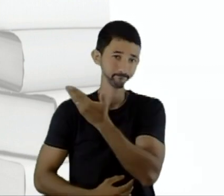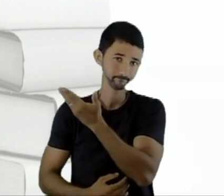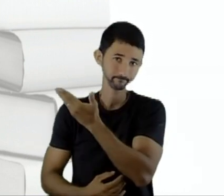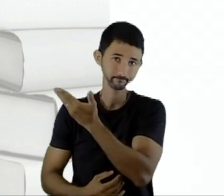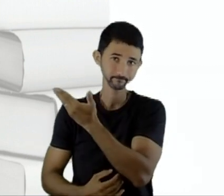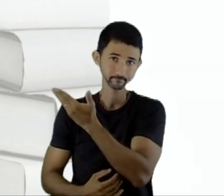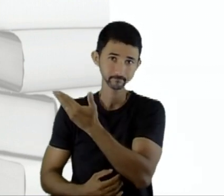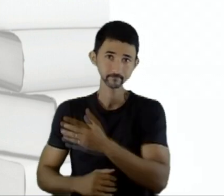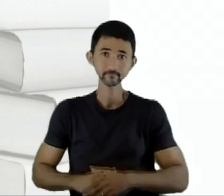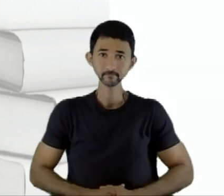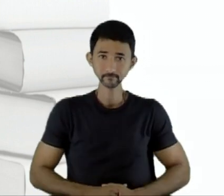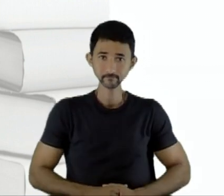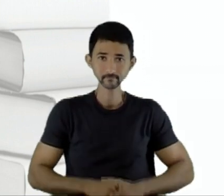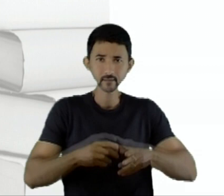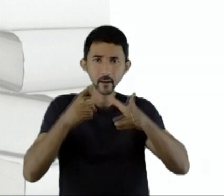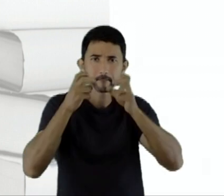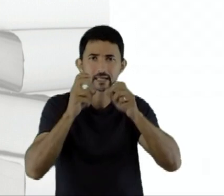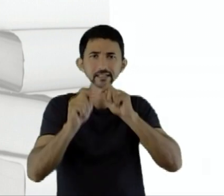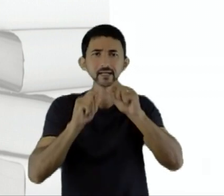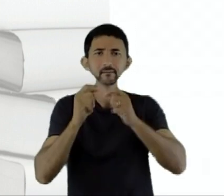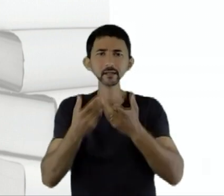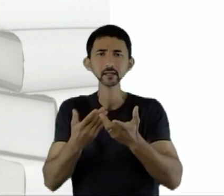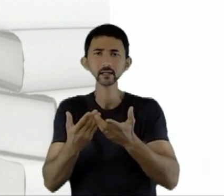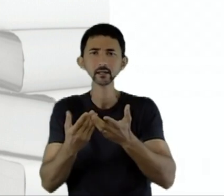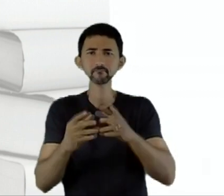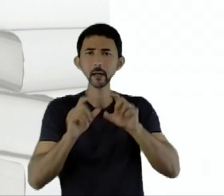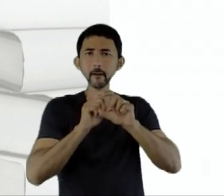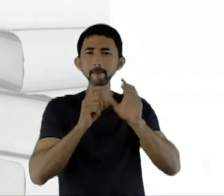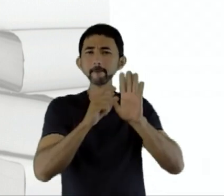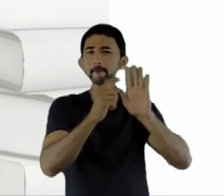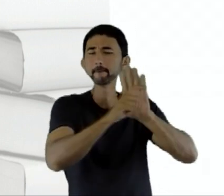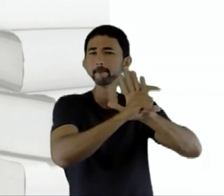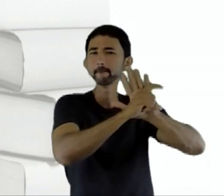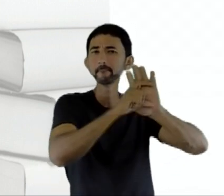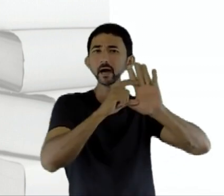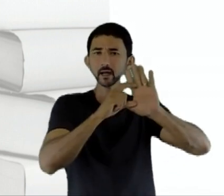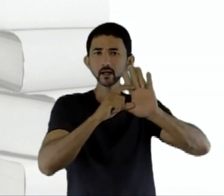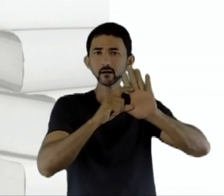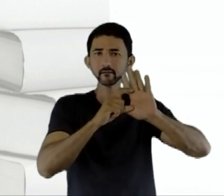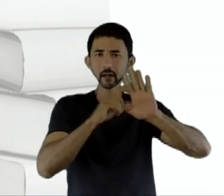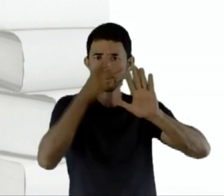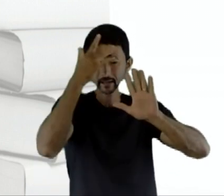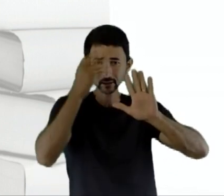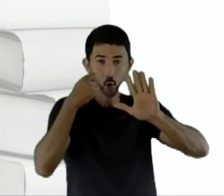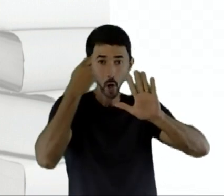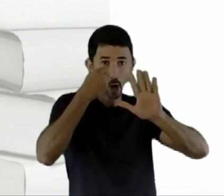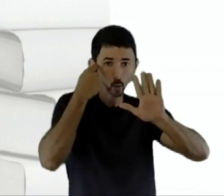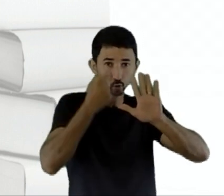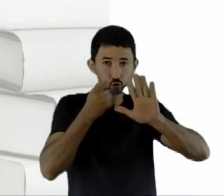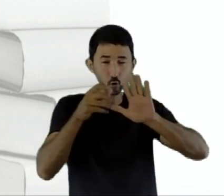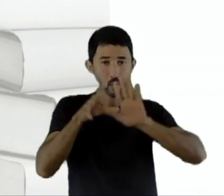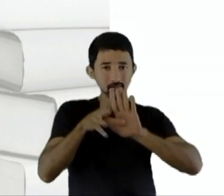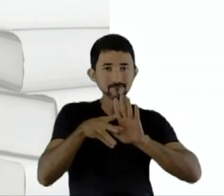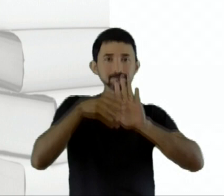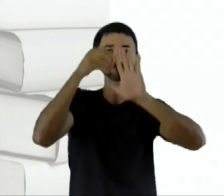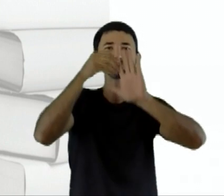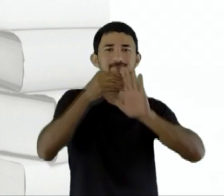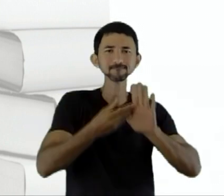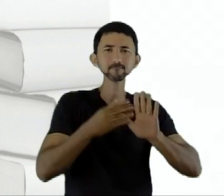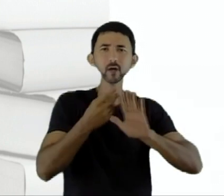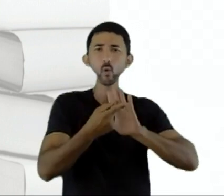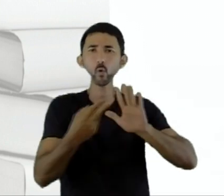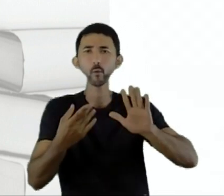você, você percebe que nesse parágrafo o autor do texto resgata